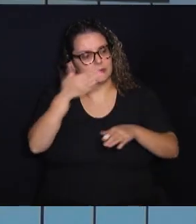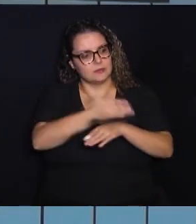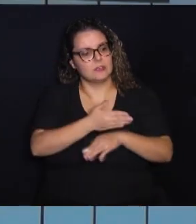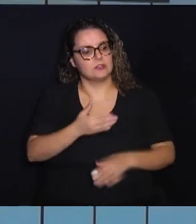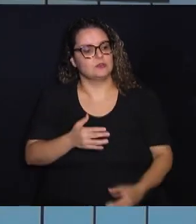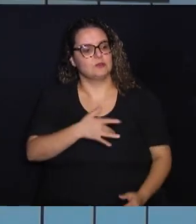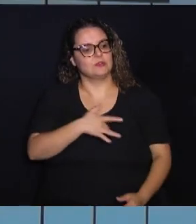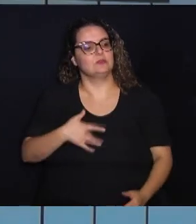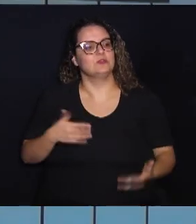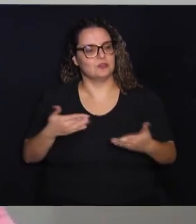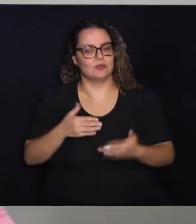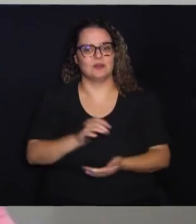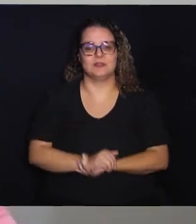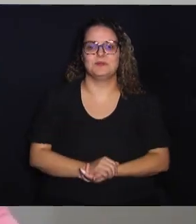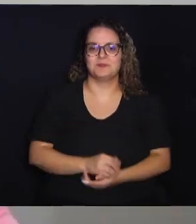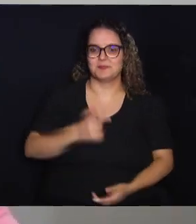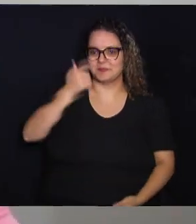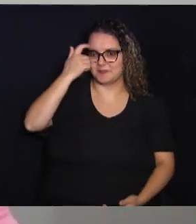Saúde Agora.